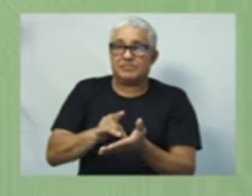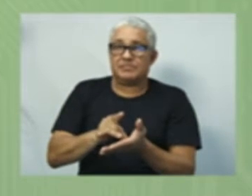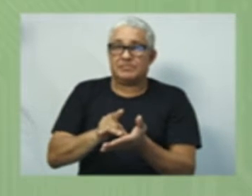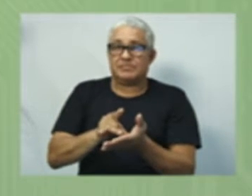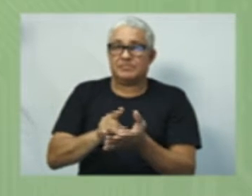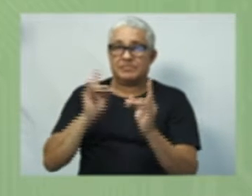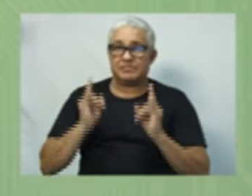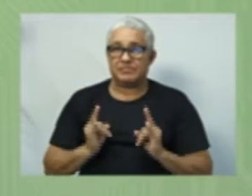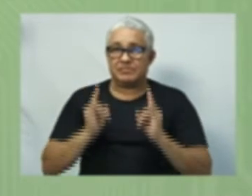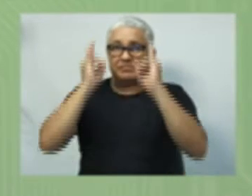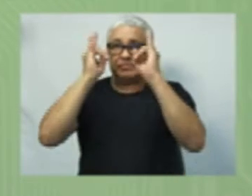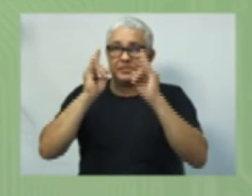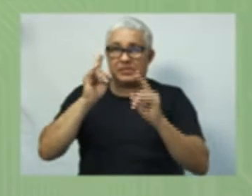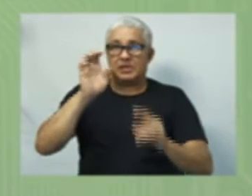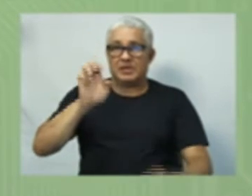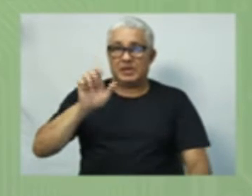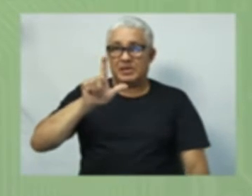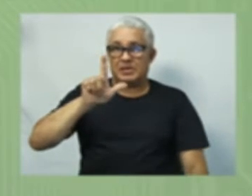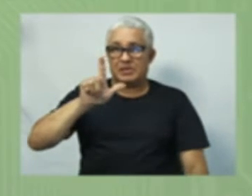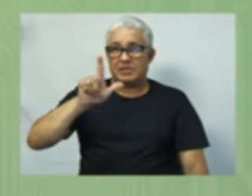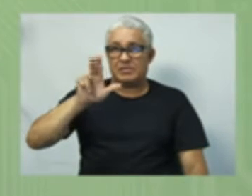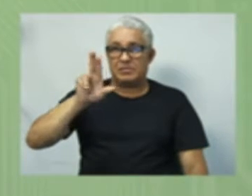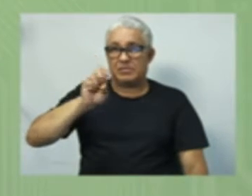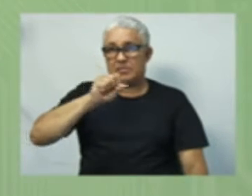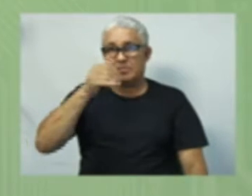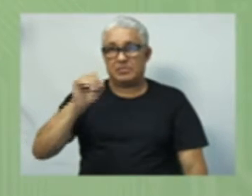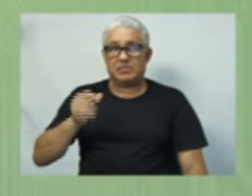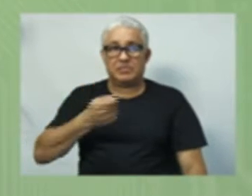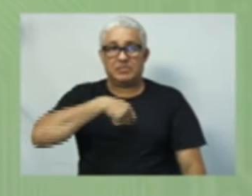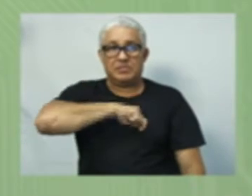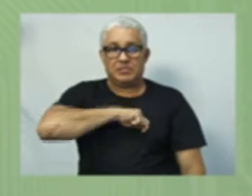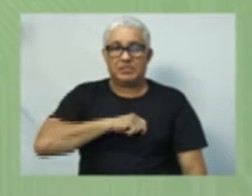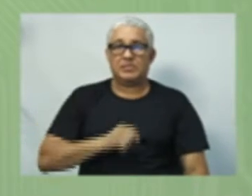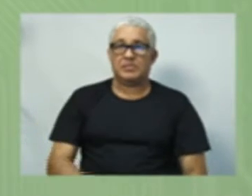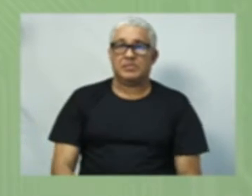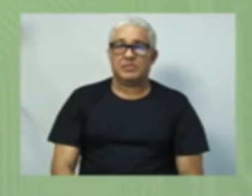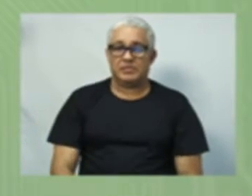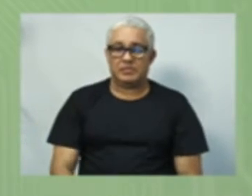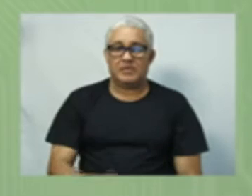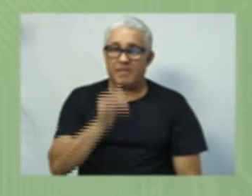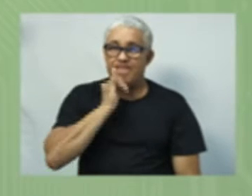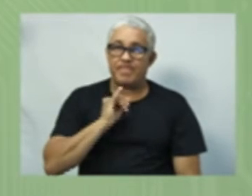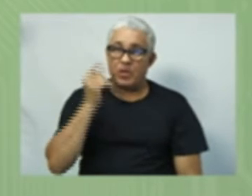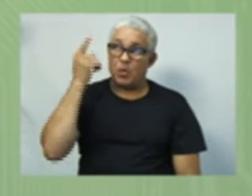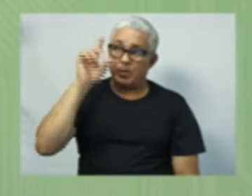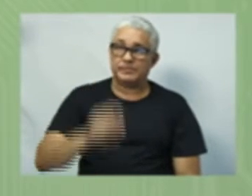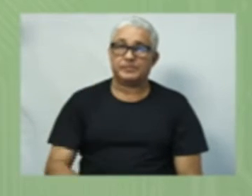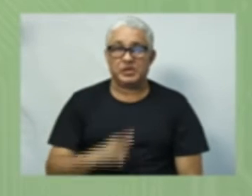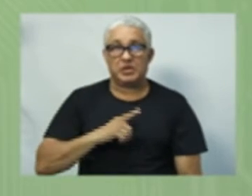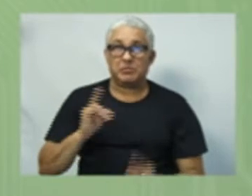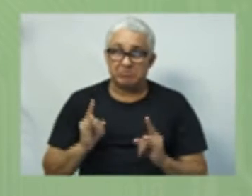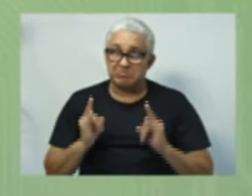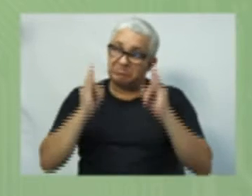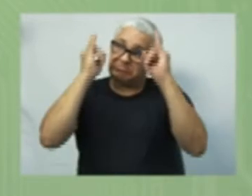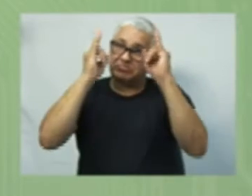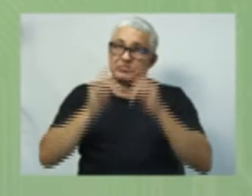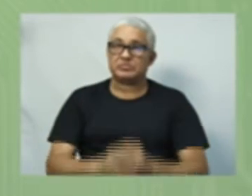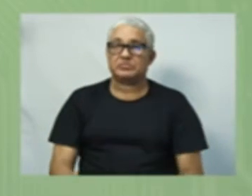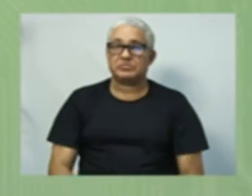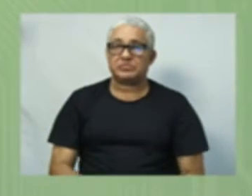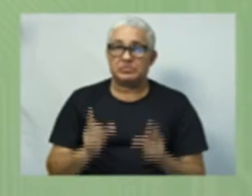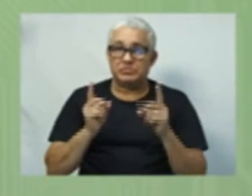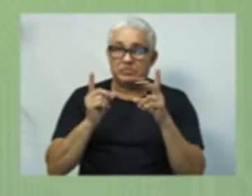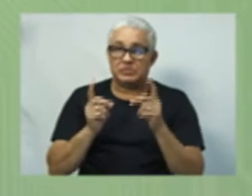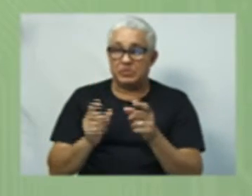Então é uma elusão fiscal, é um abuso da forma. Um outro exemplo, você tem um apartamento e você vendeu